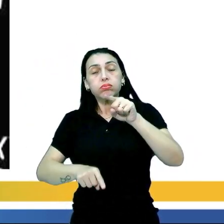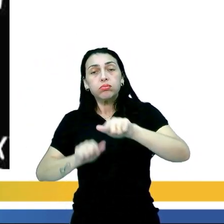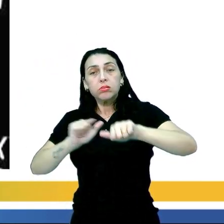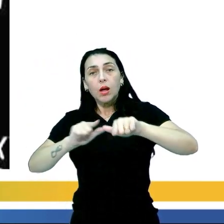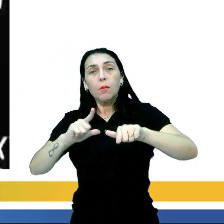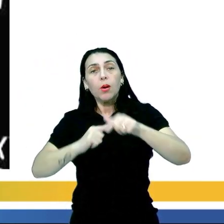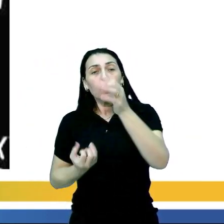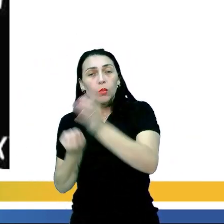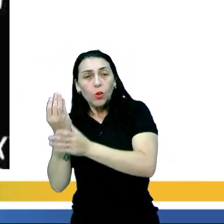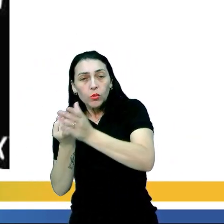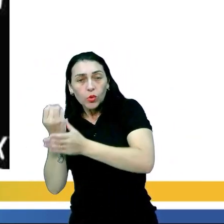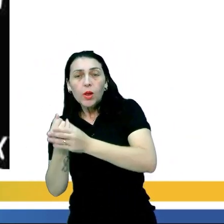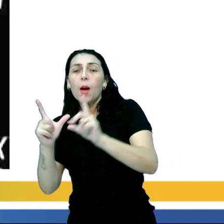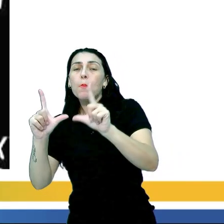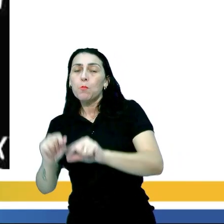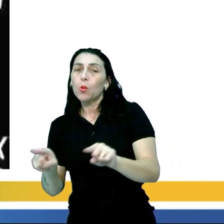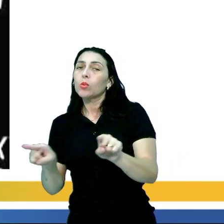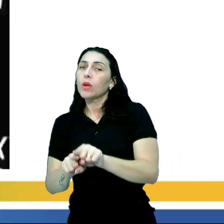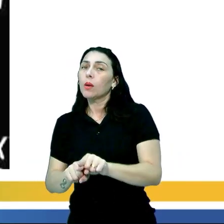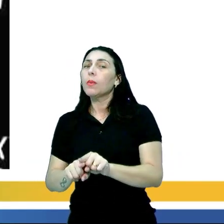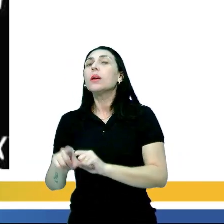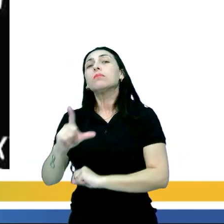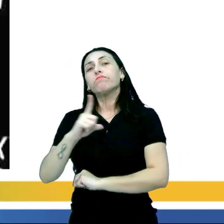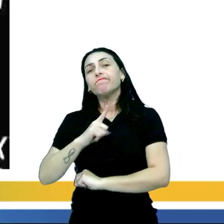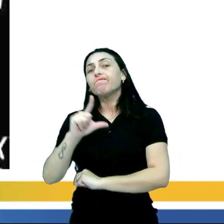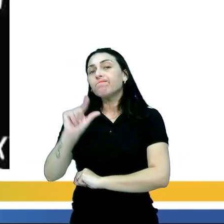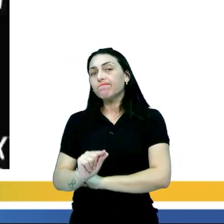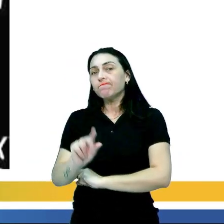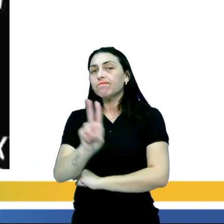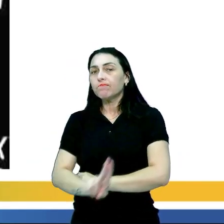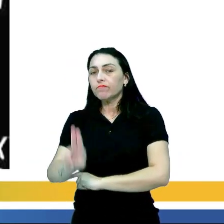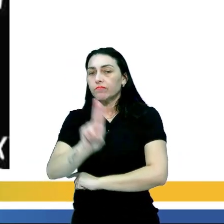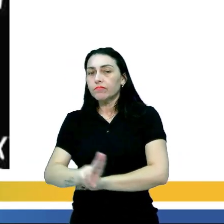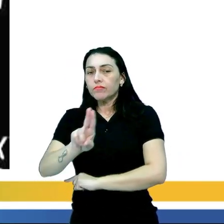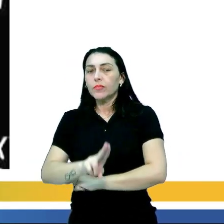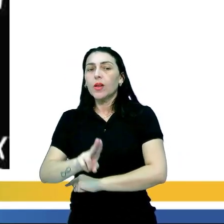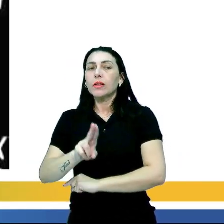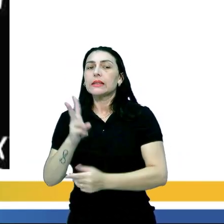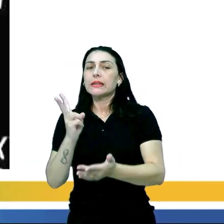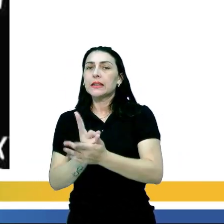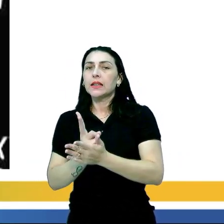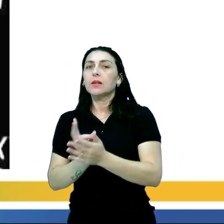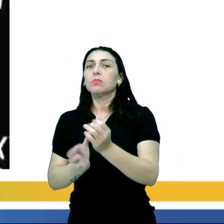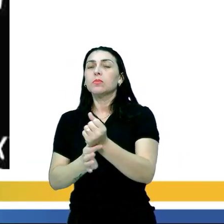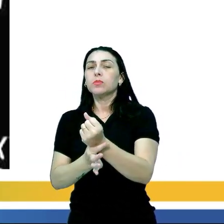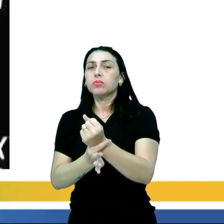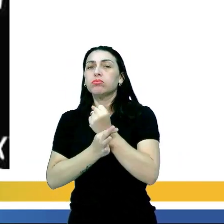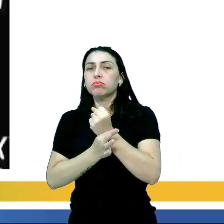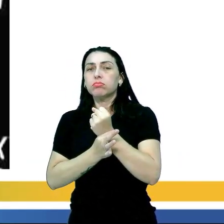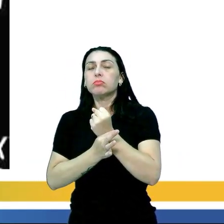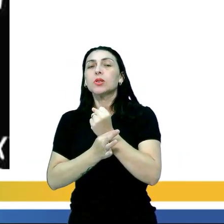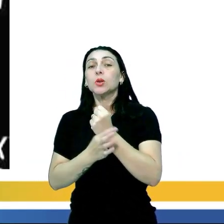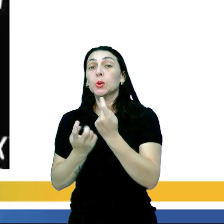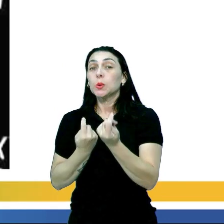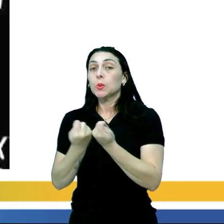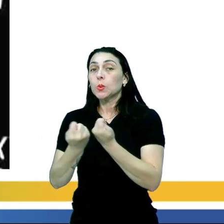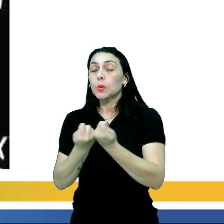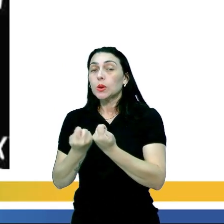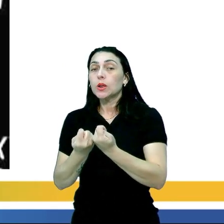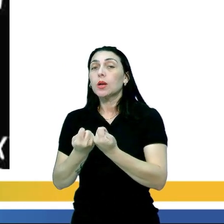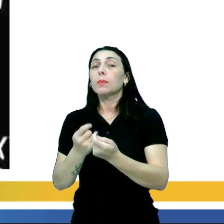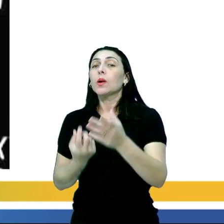trabalhador produz, tanto menos pode possuir. E tanto mais fica dominado pelo seu produto, que